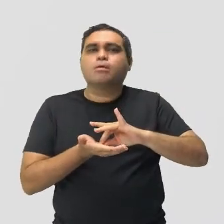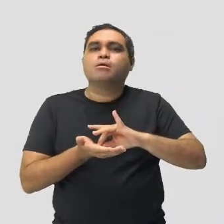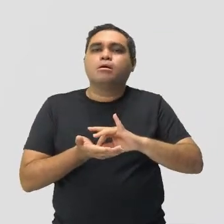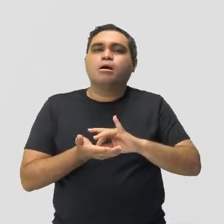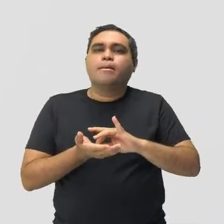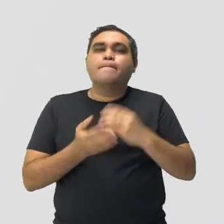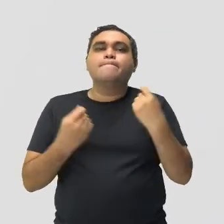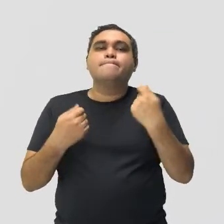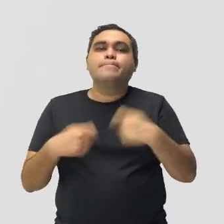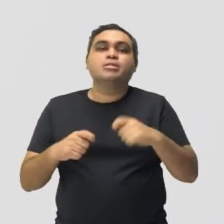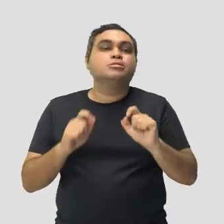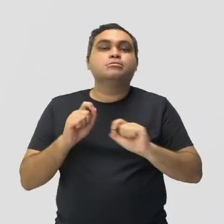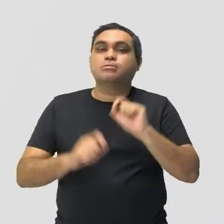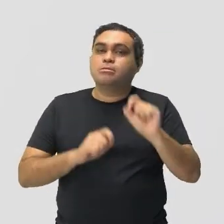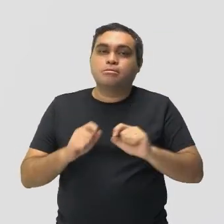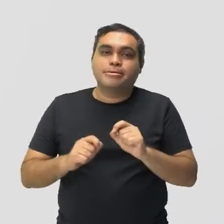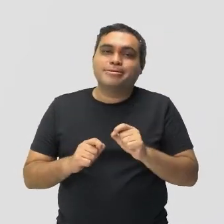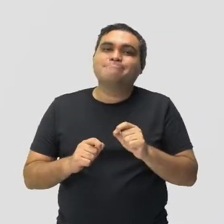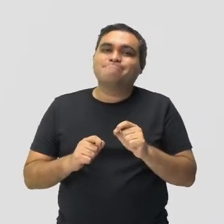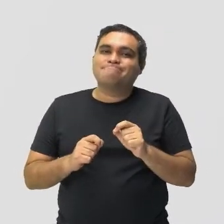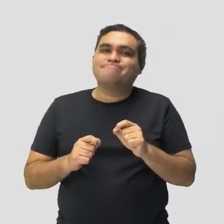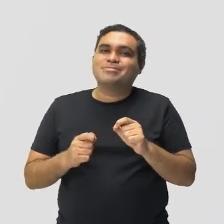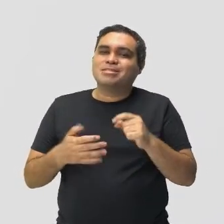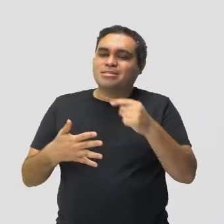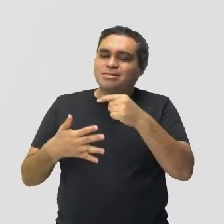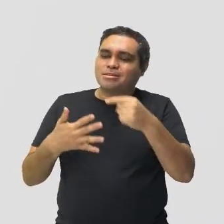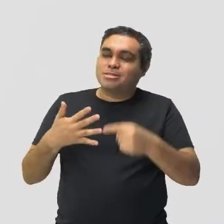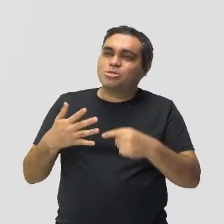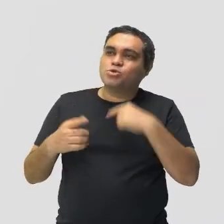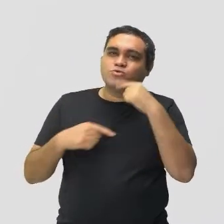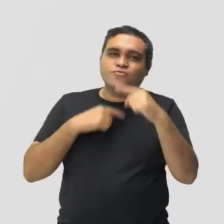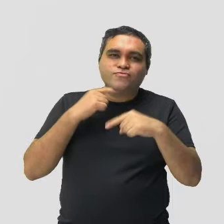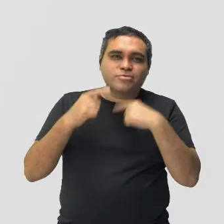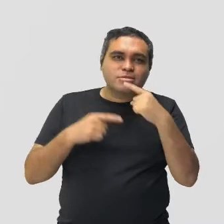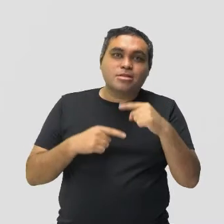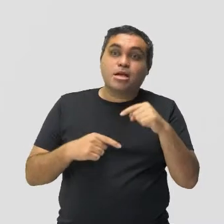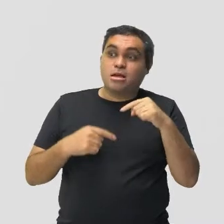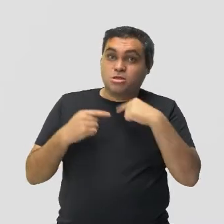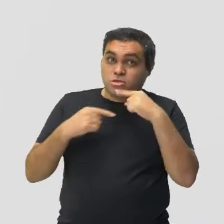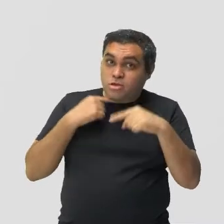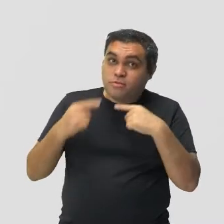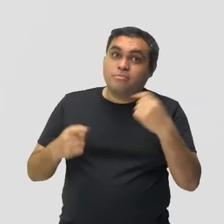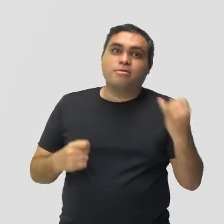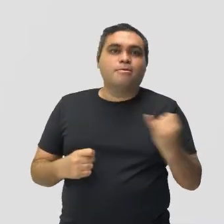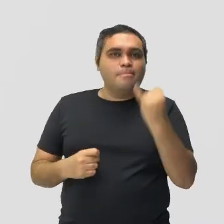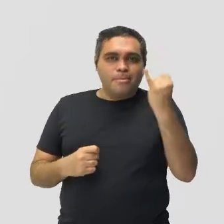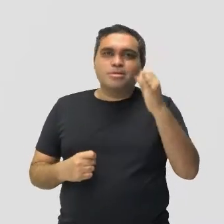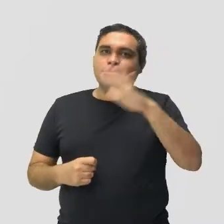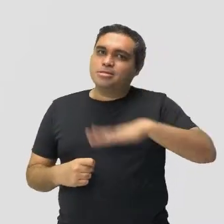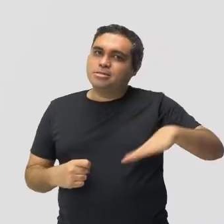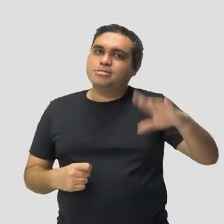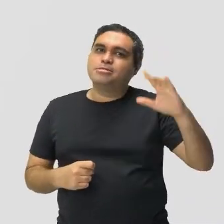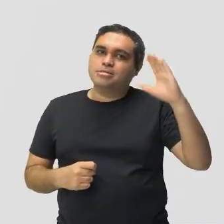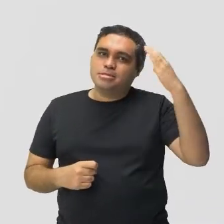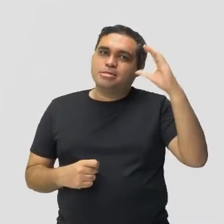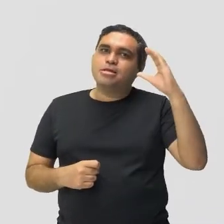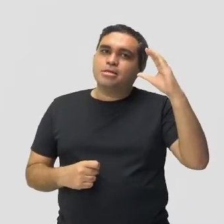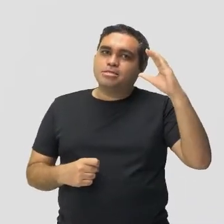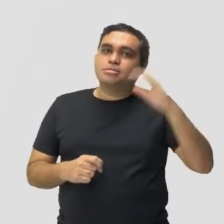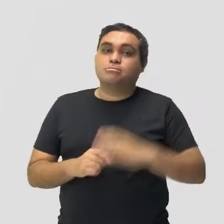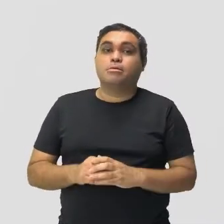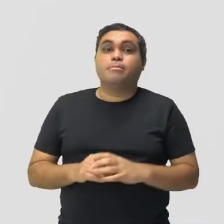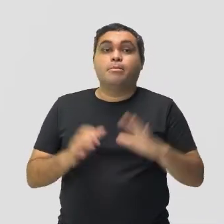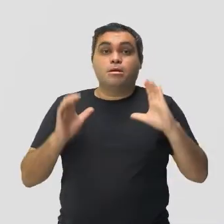Essas questões, elas são essenciais para a ciência, para a ética e para